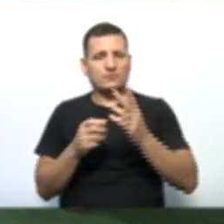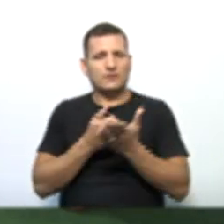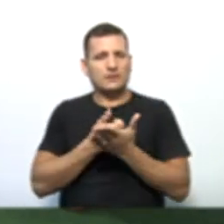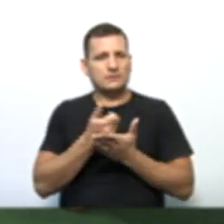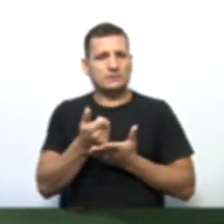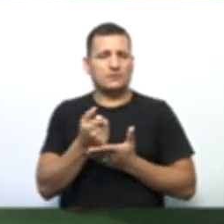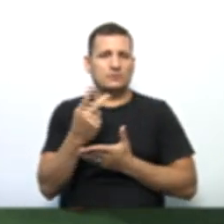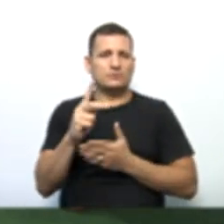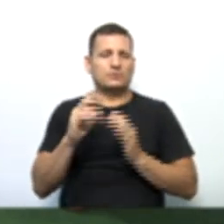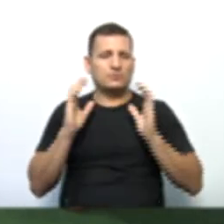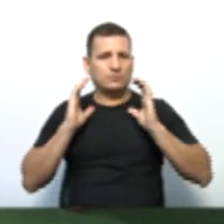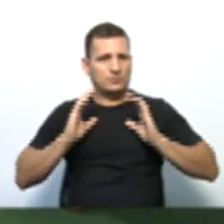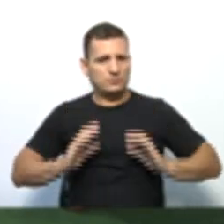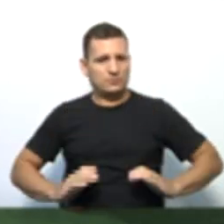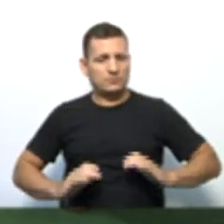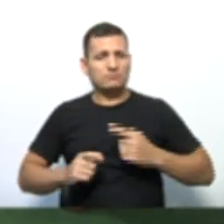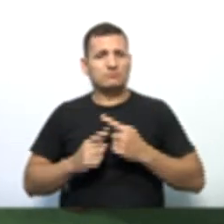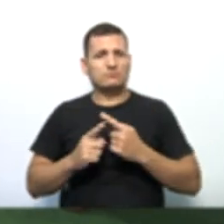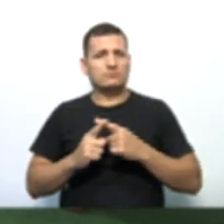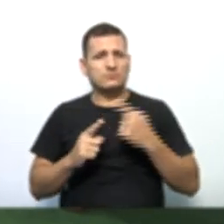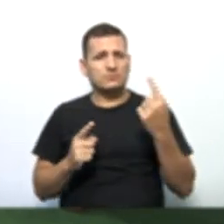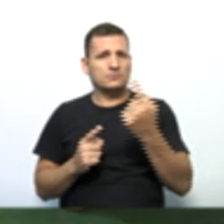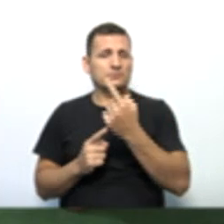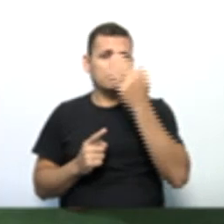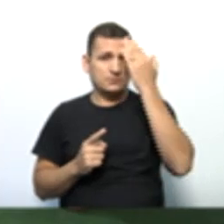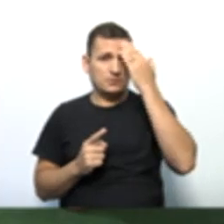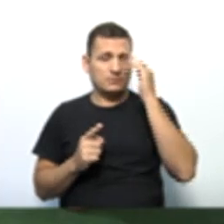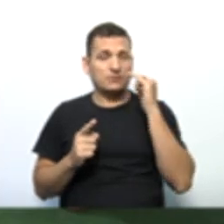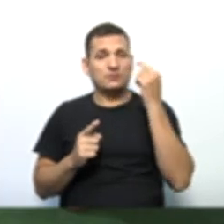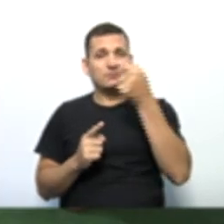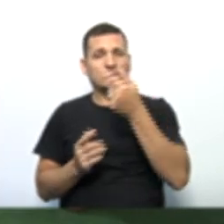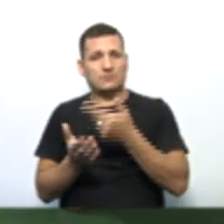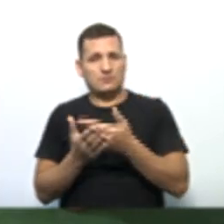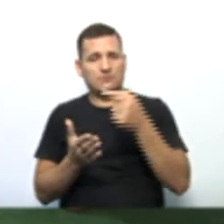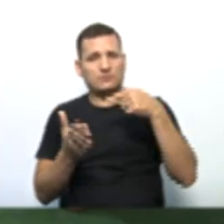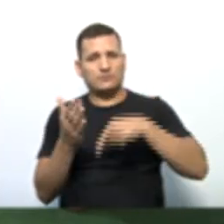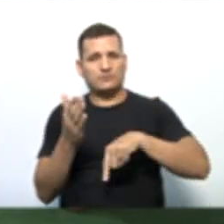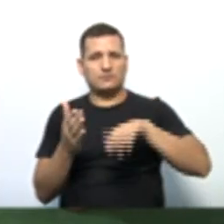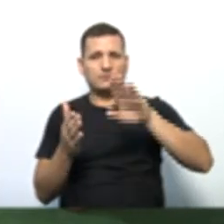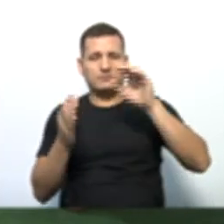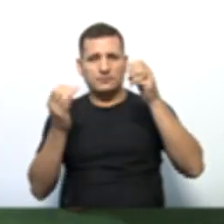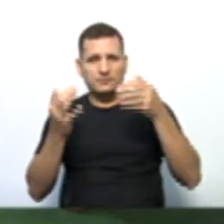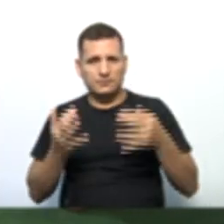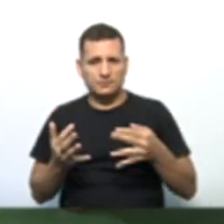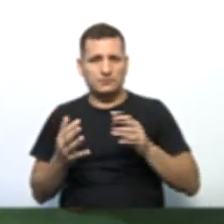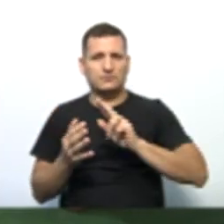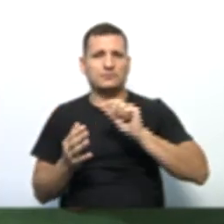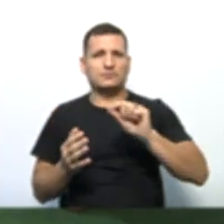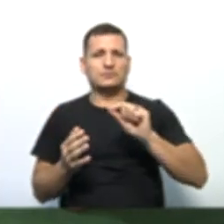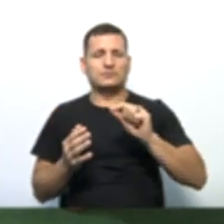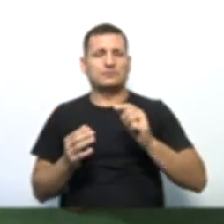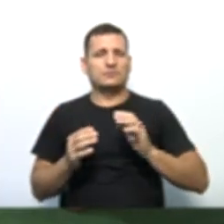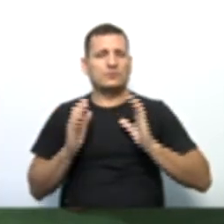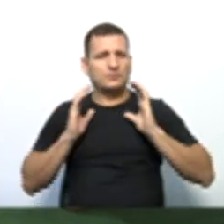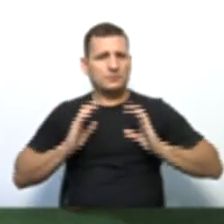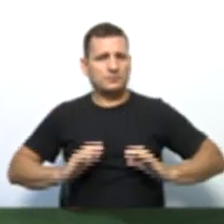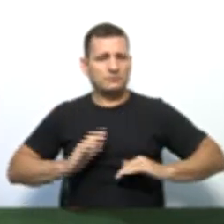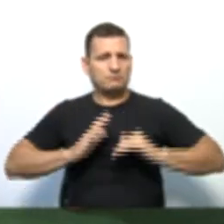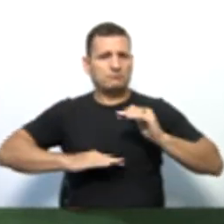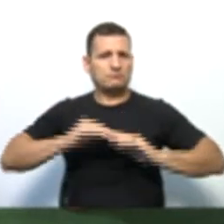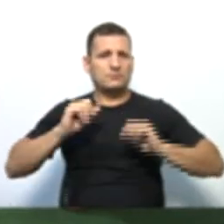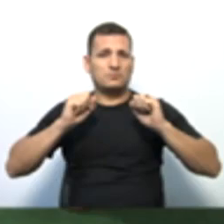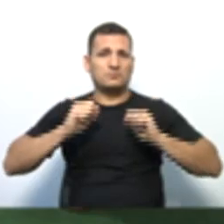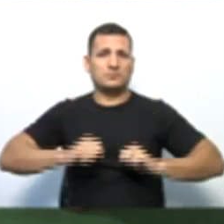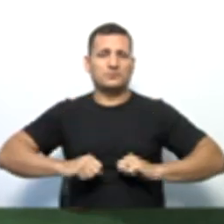de agir. Até porque a gente bem sabe, e nas próximas aulas nós vamos aprofundar isso, que a conduta de um profissional pode manchar toda